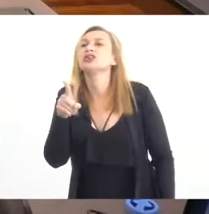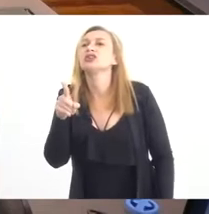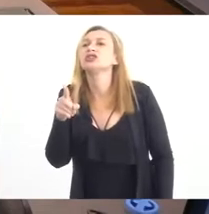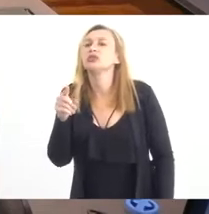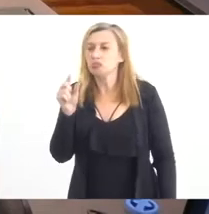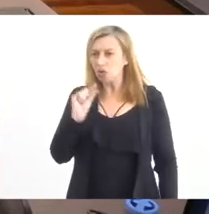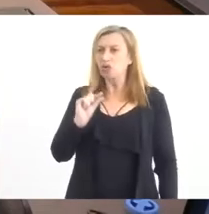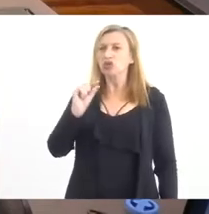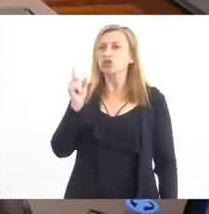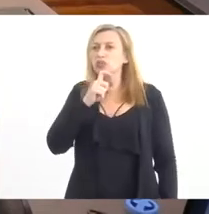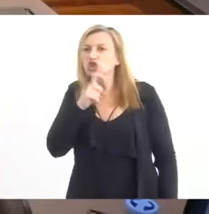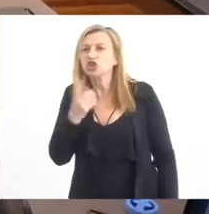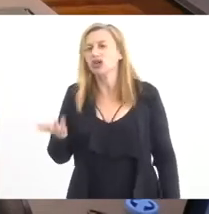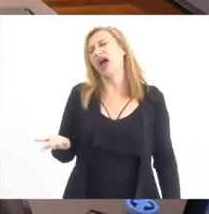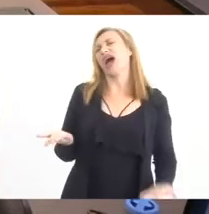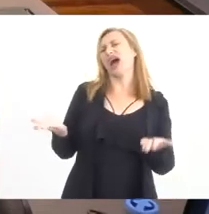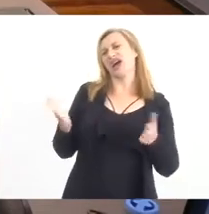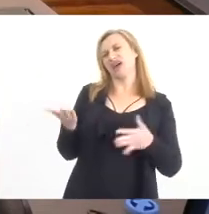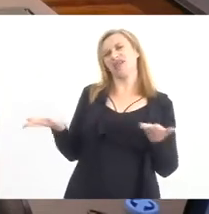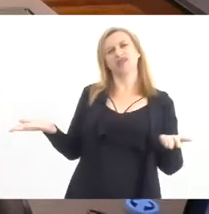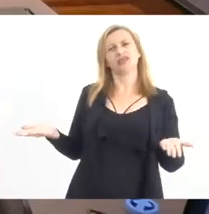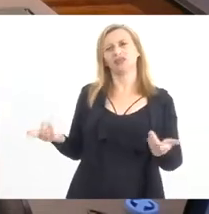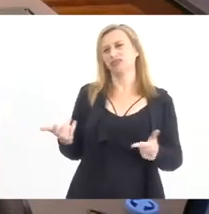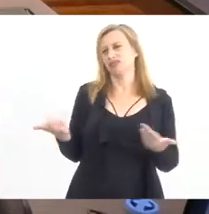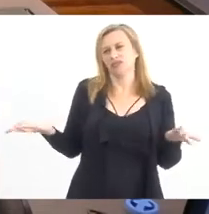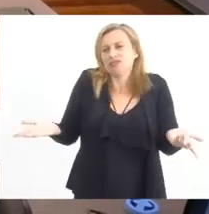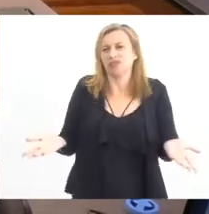Então, pronto. Fala, Cássio.